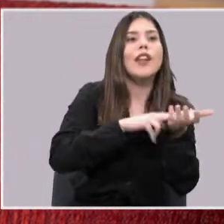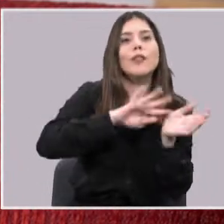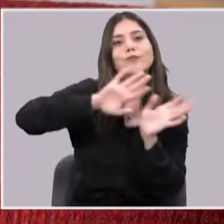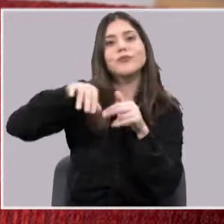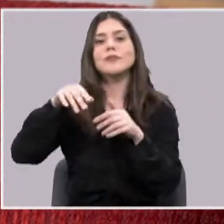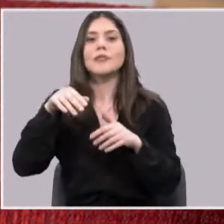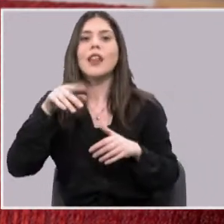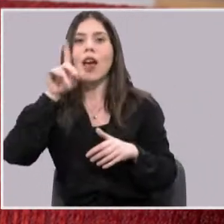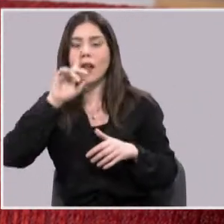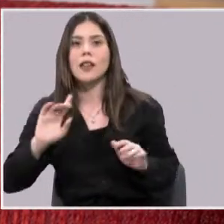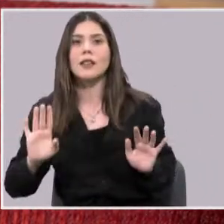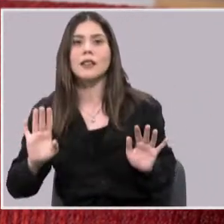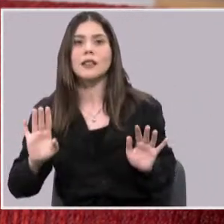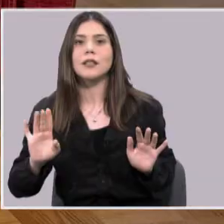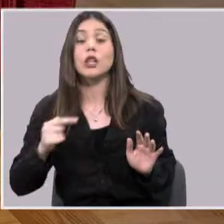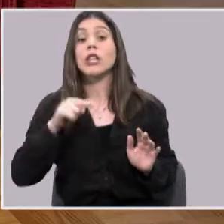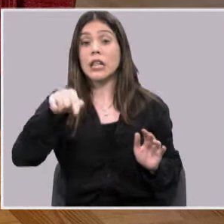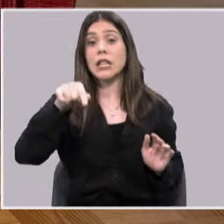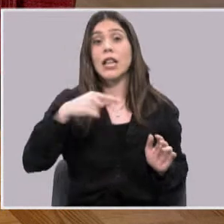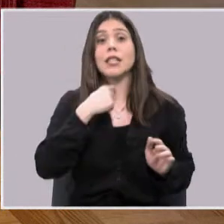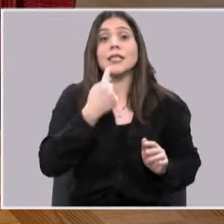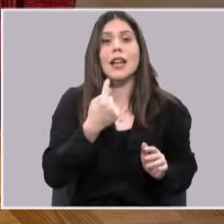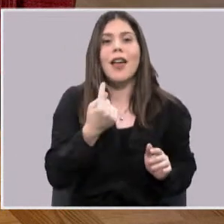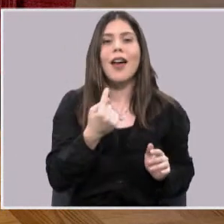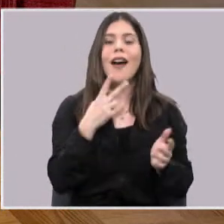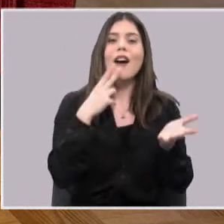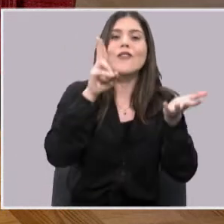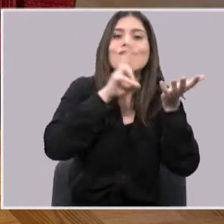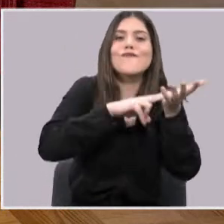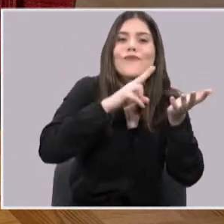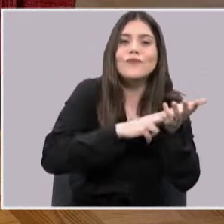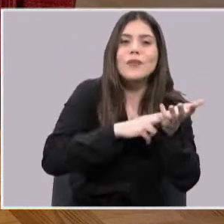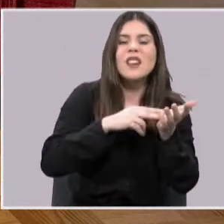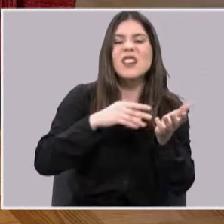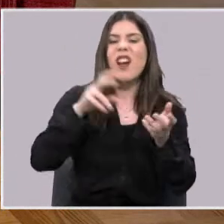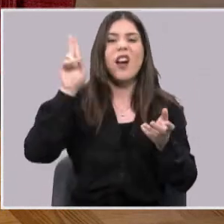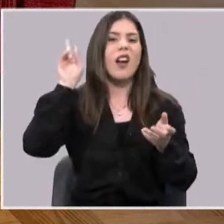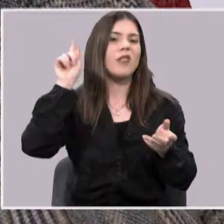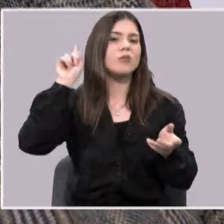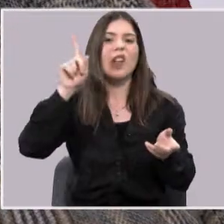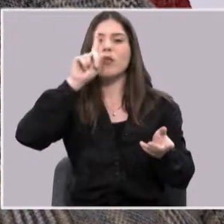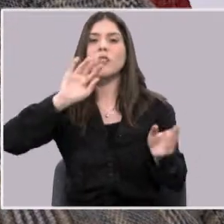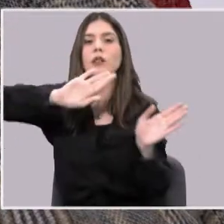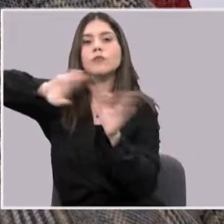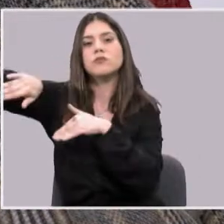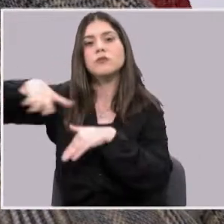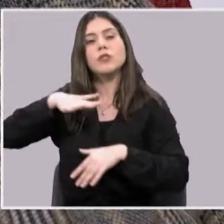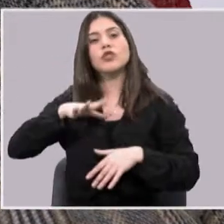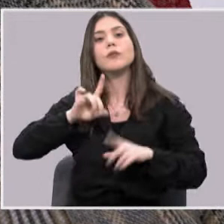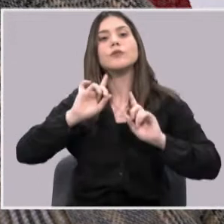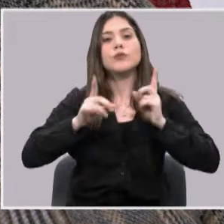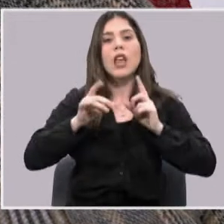verdade. É esta a essência do polígrafo? A essência do polígrafo é expor a verdade para desvalorizar a mentira.